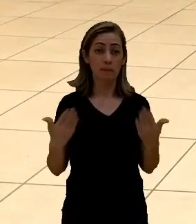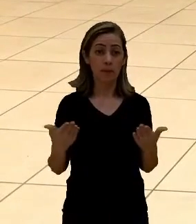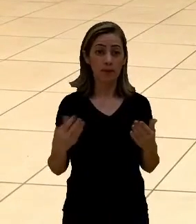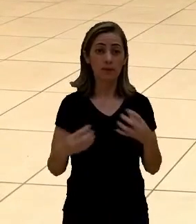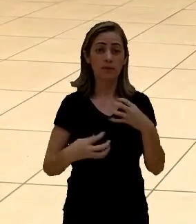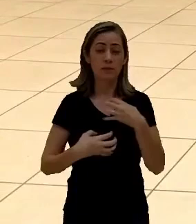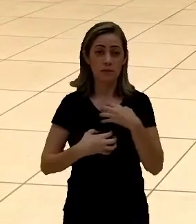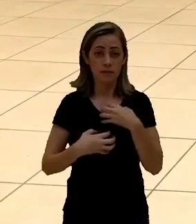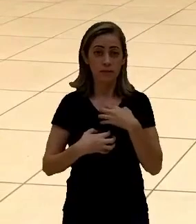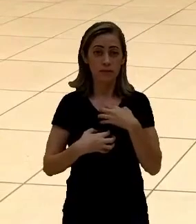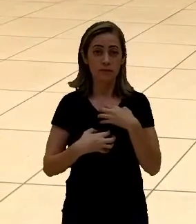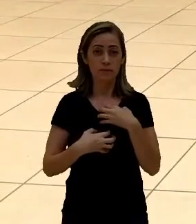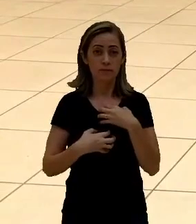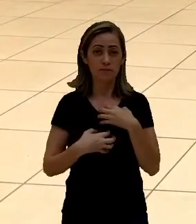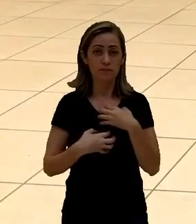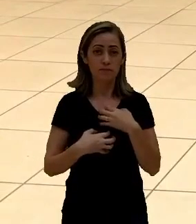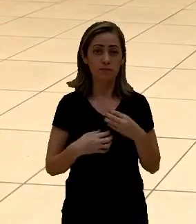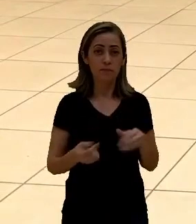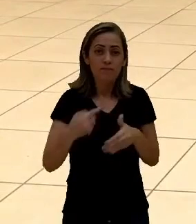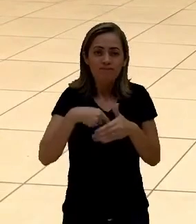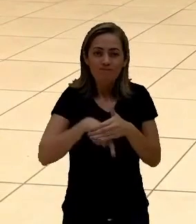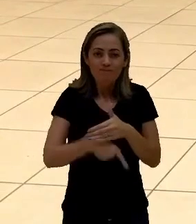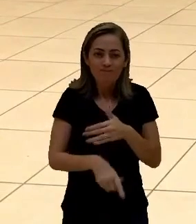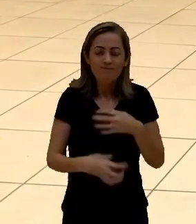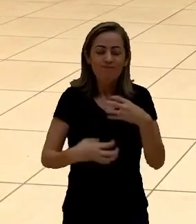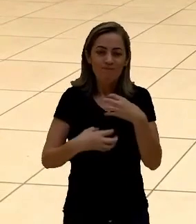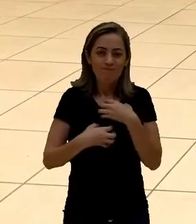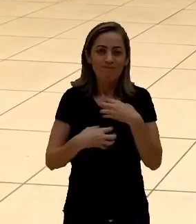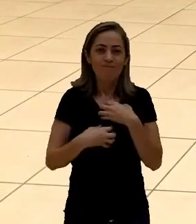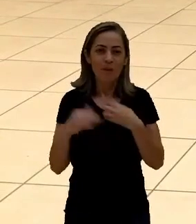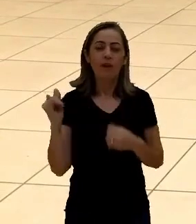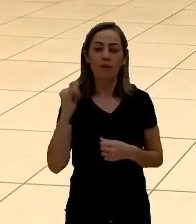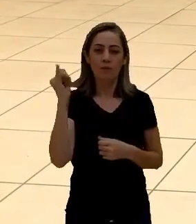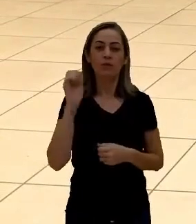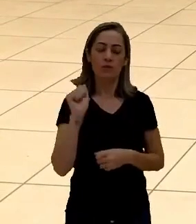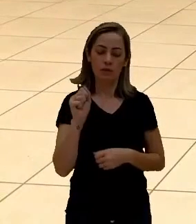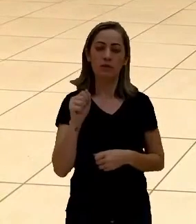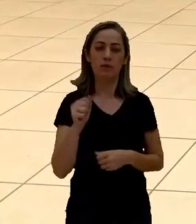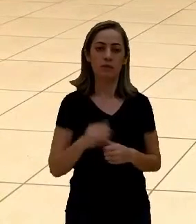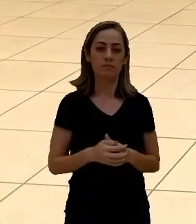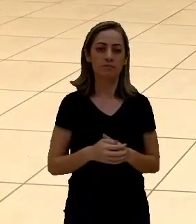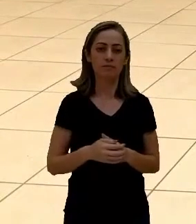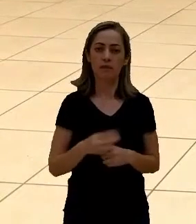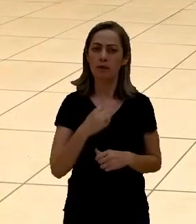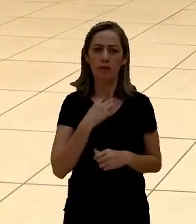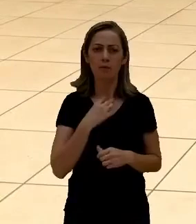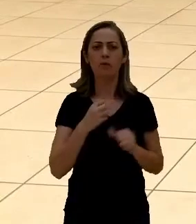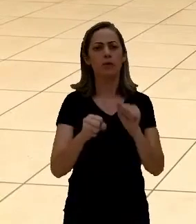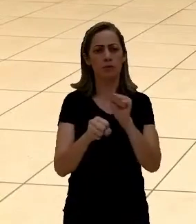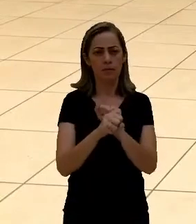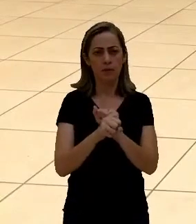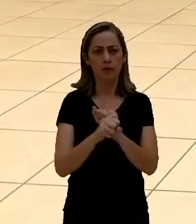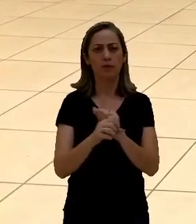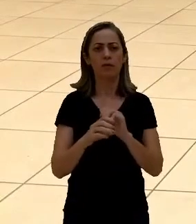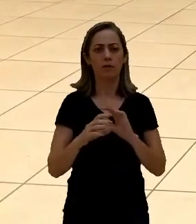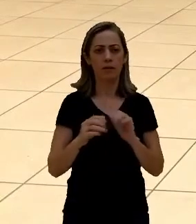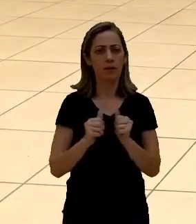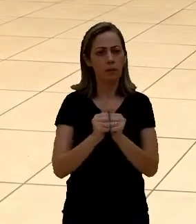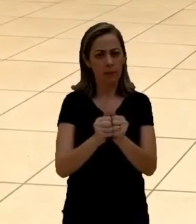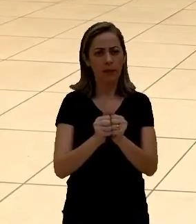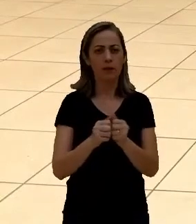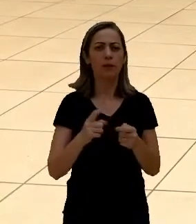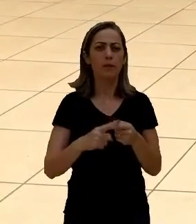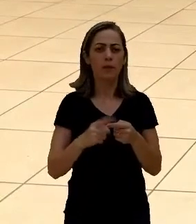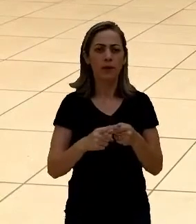sua intensidade tem a sua importância não deixe de acompanhar só porque O Cardeal falou que não tem essa